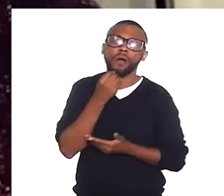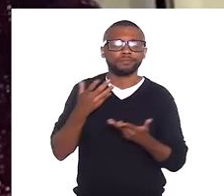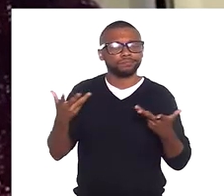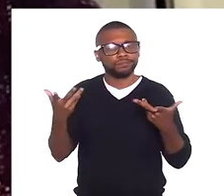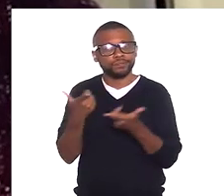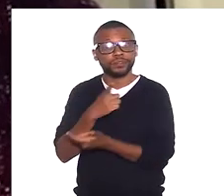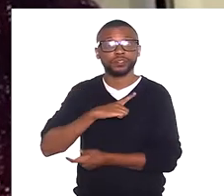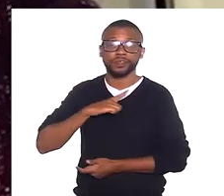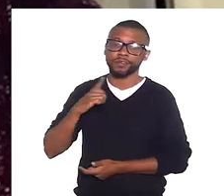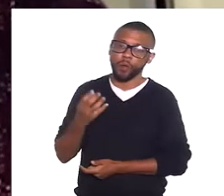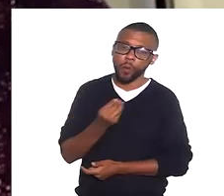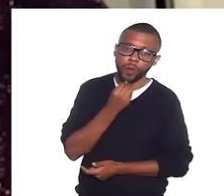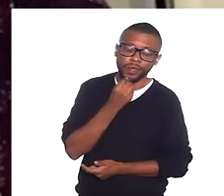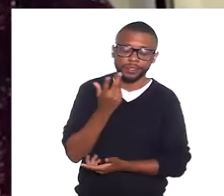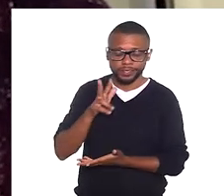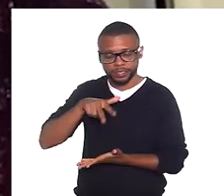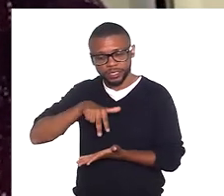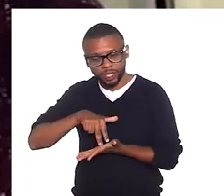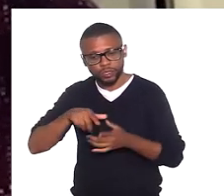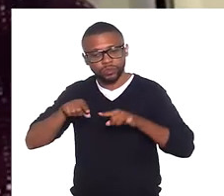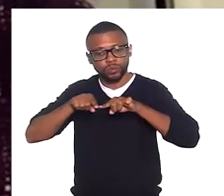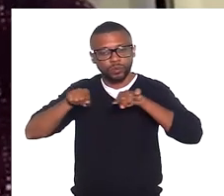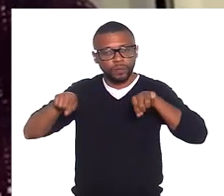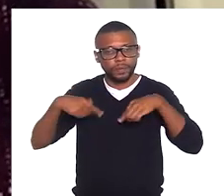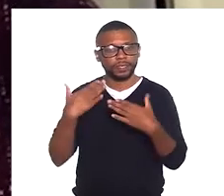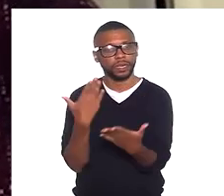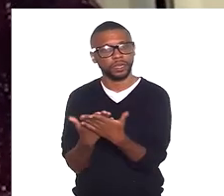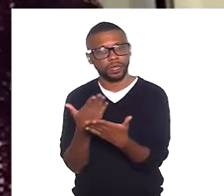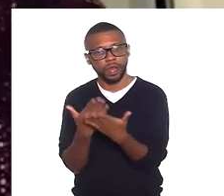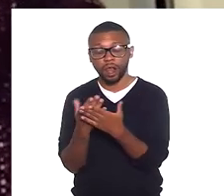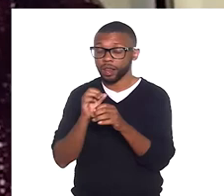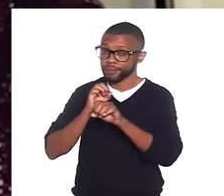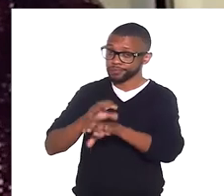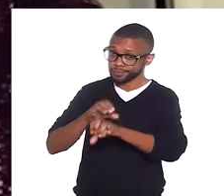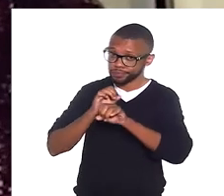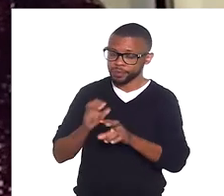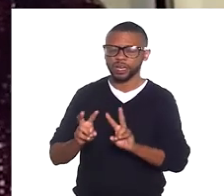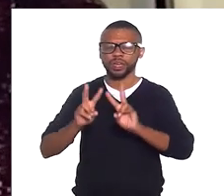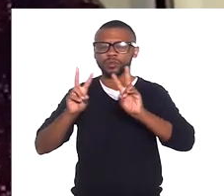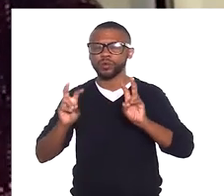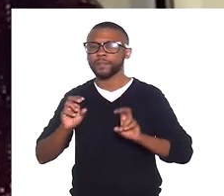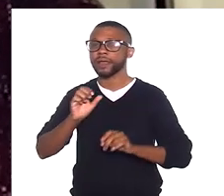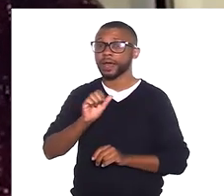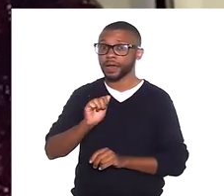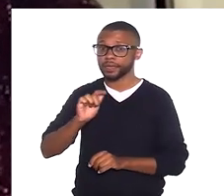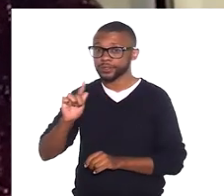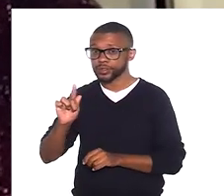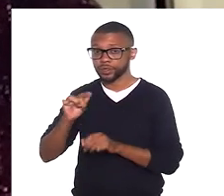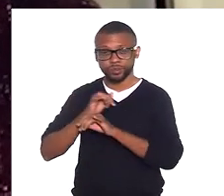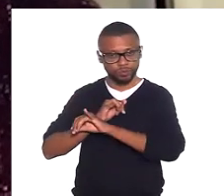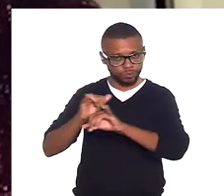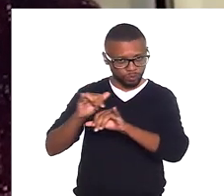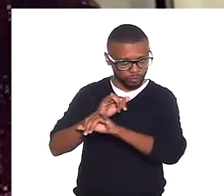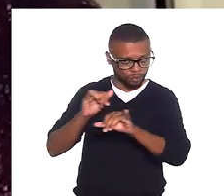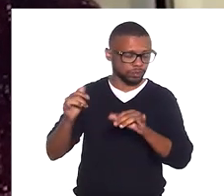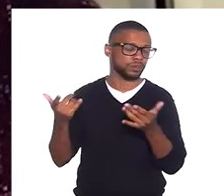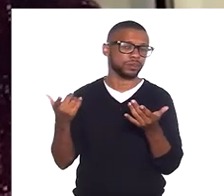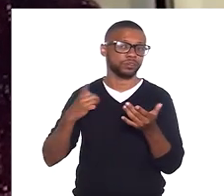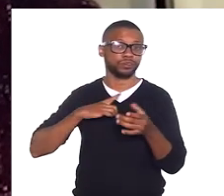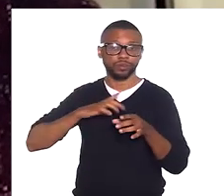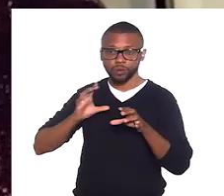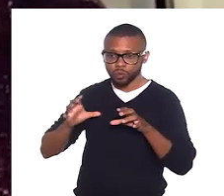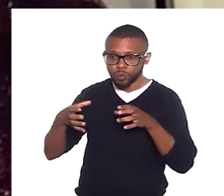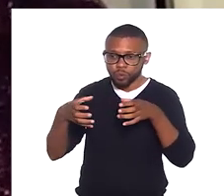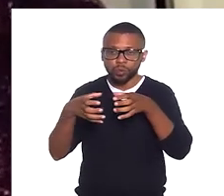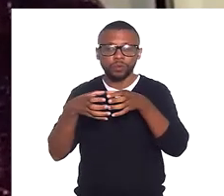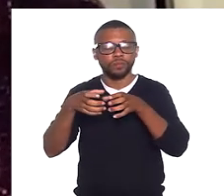a oportunidade de estar dentro de uma sala de aula, né, dando aula, e eu dava um curso que era de agência de notícias. E eu tinha